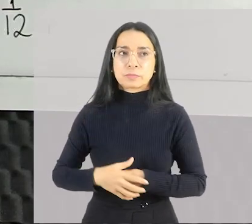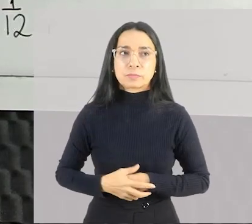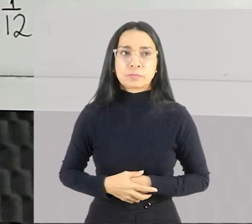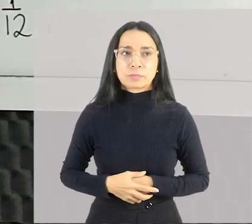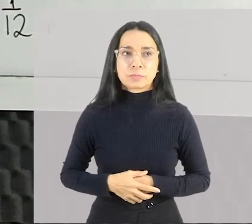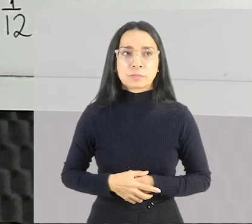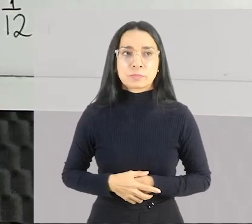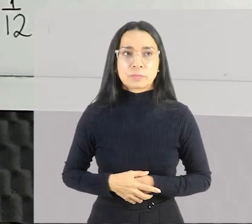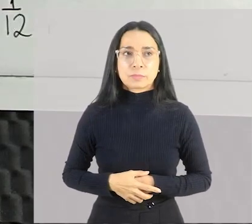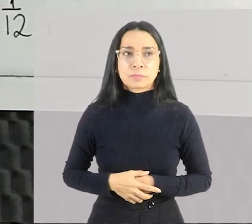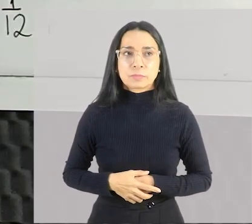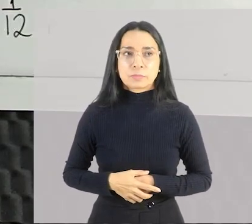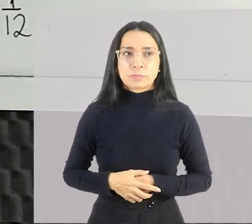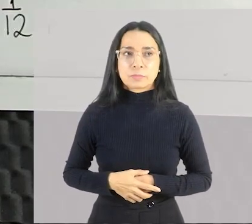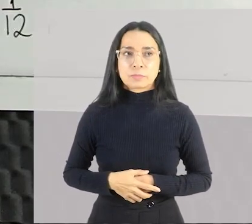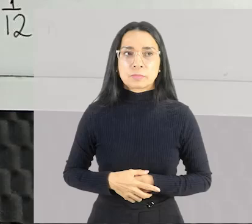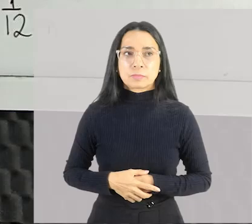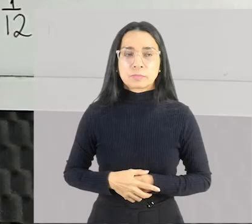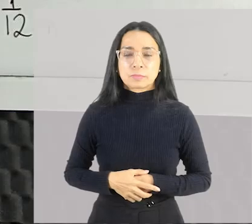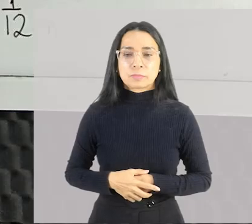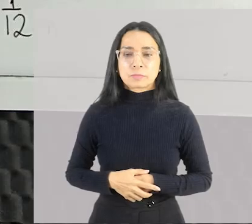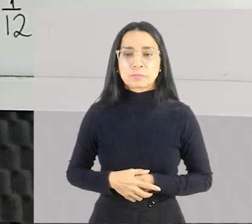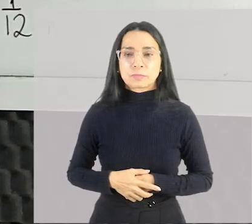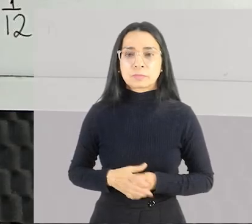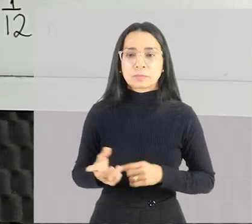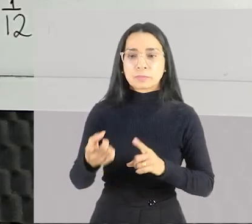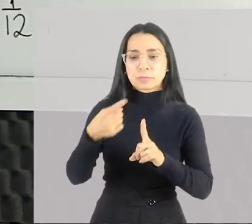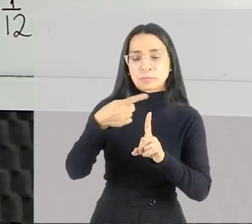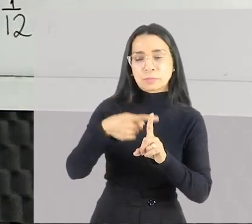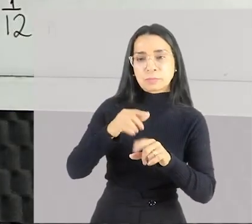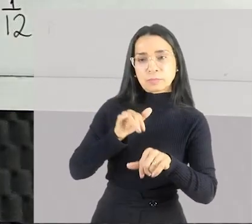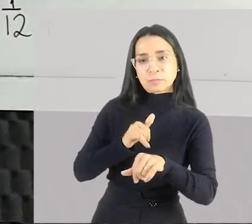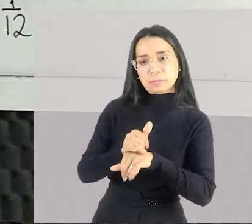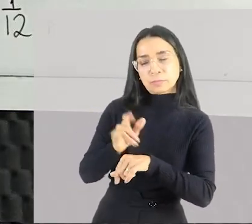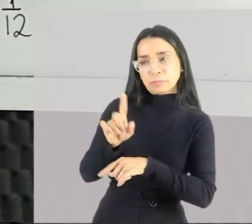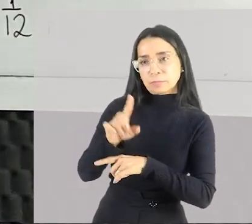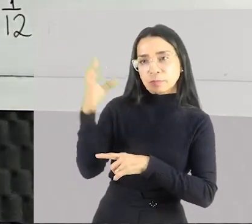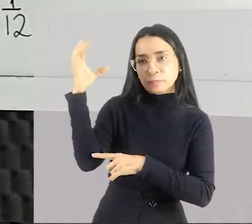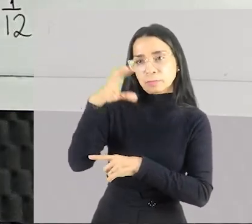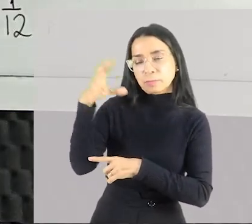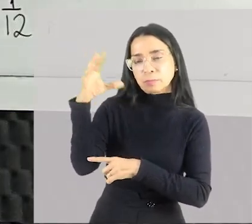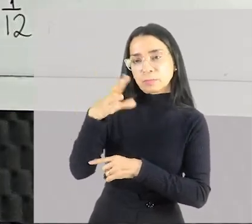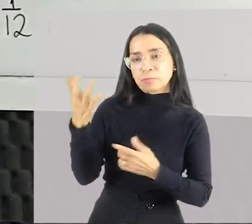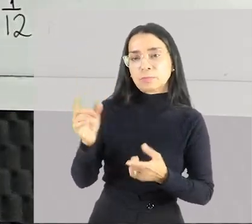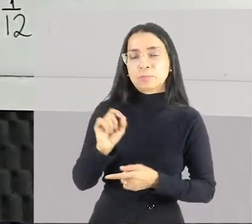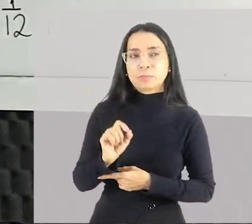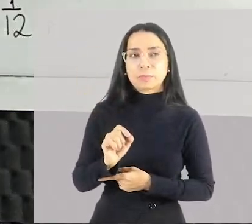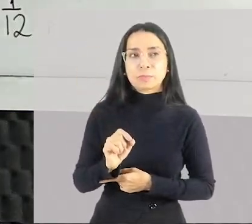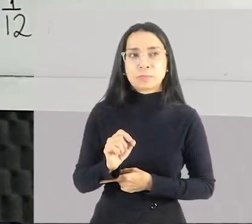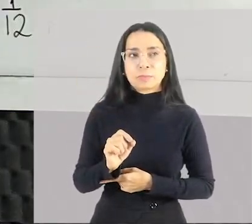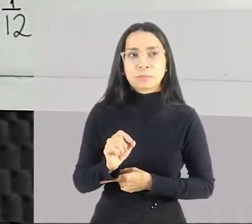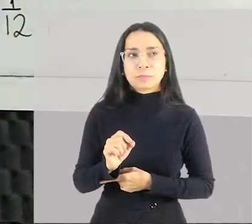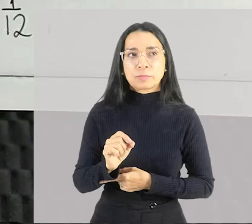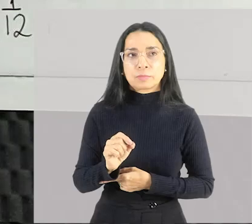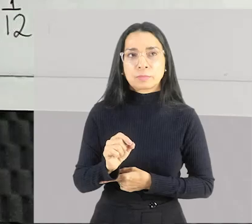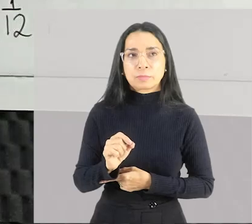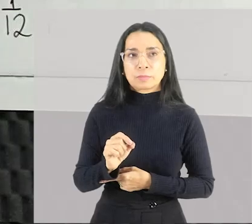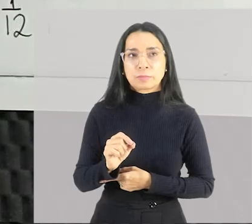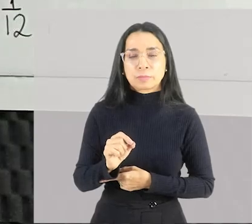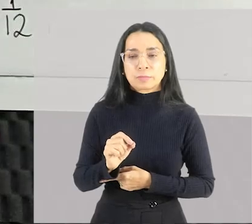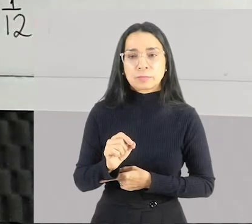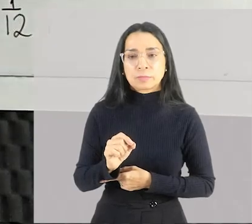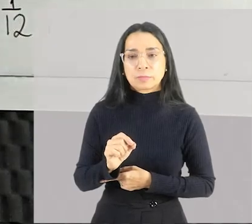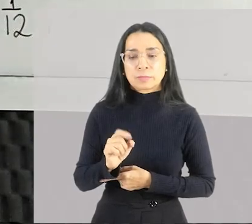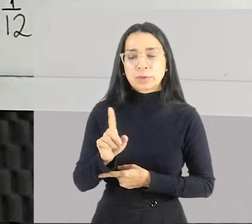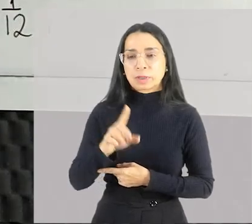0,30 faltar e não chover então faltar e não chover quando você